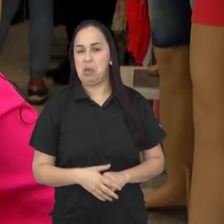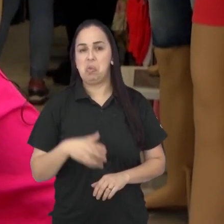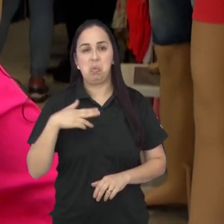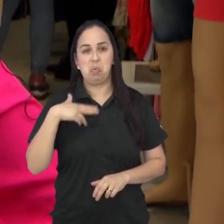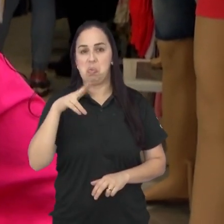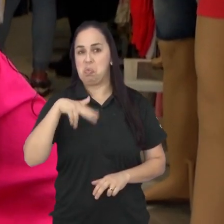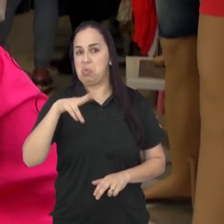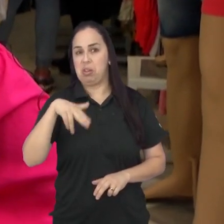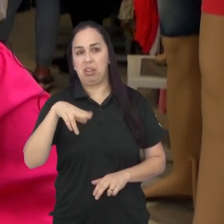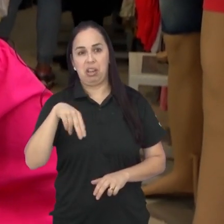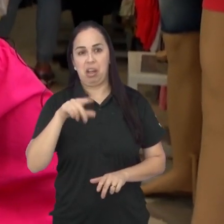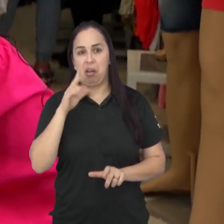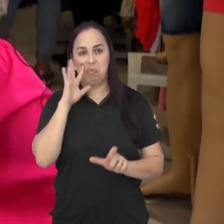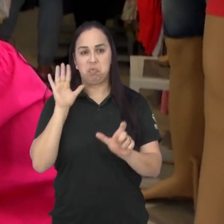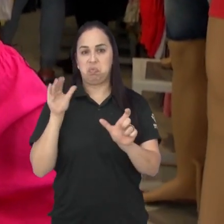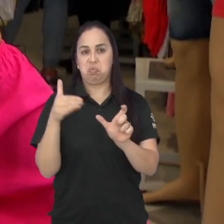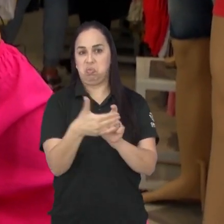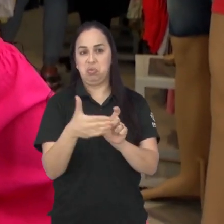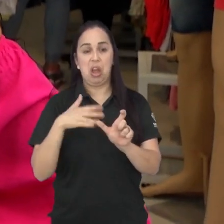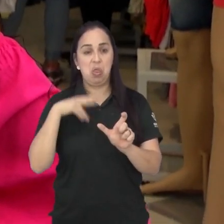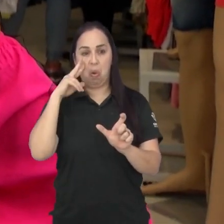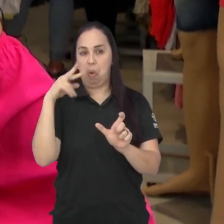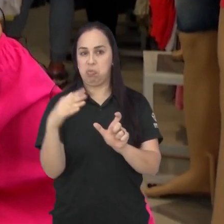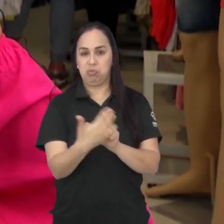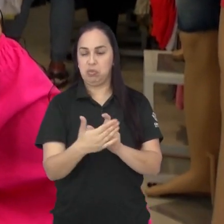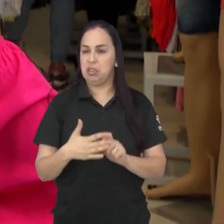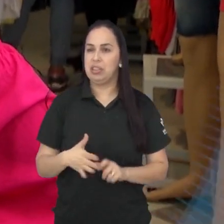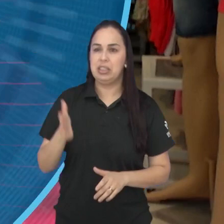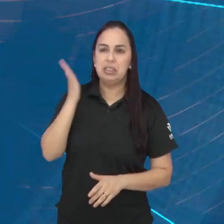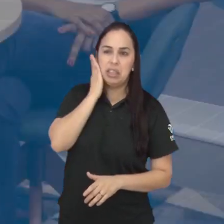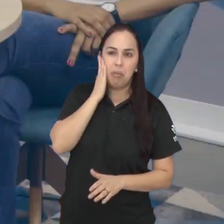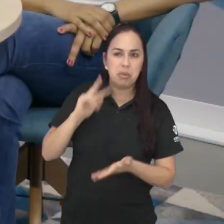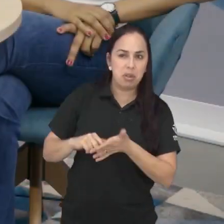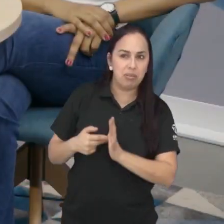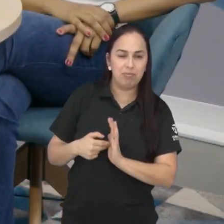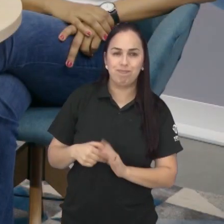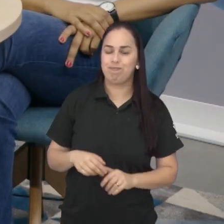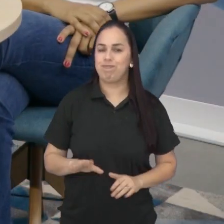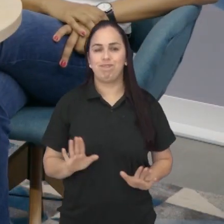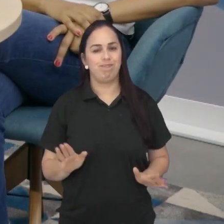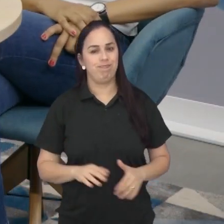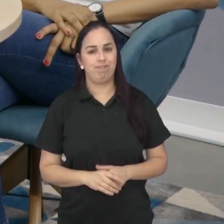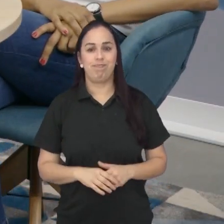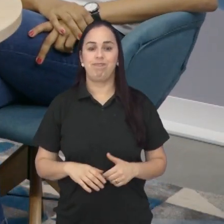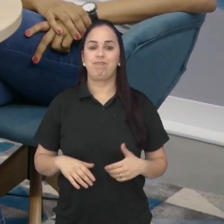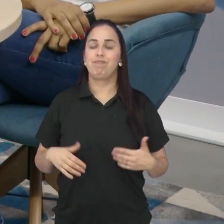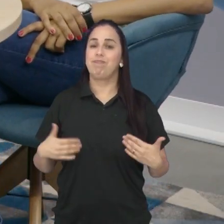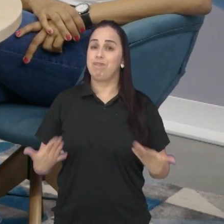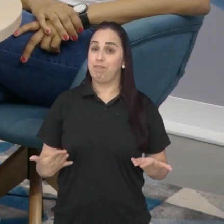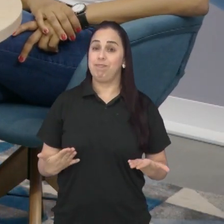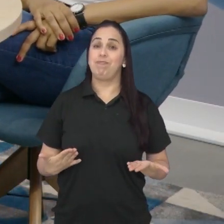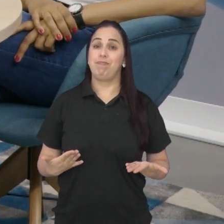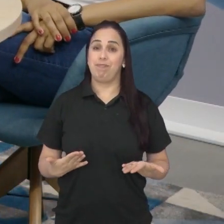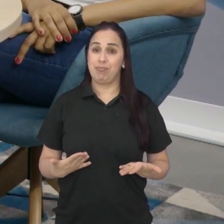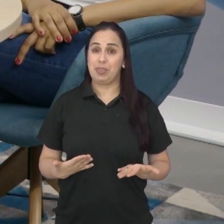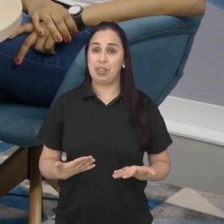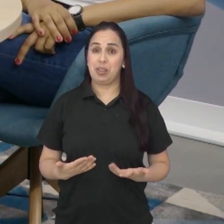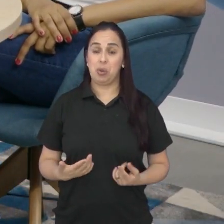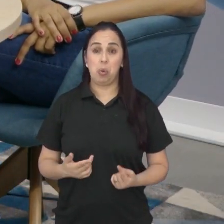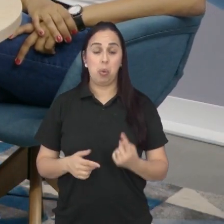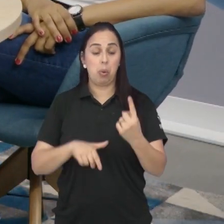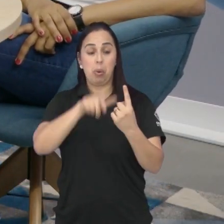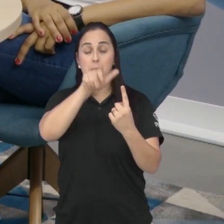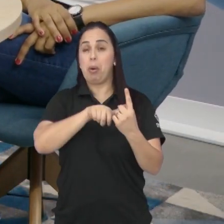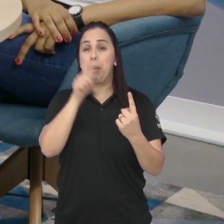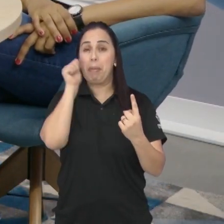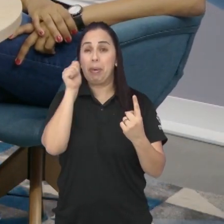falar. Você tem alguma ideia do que possa ser? Também não. Tá aí, então, a gente viu que uma mulher